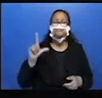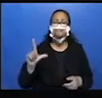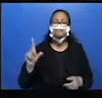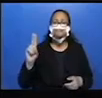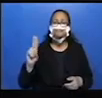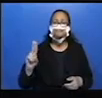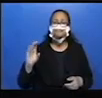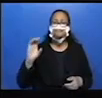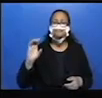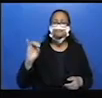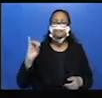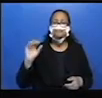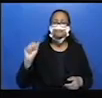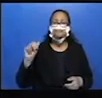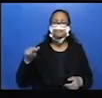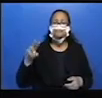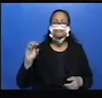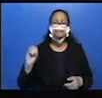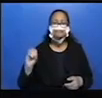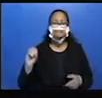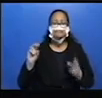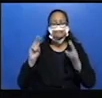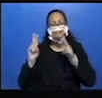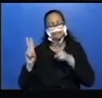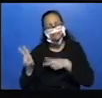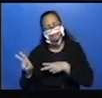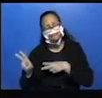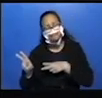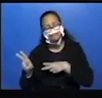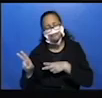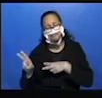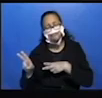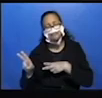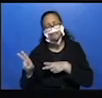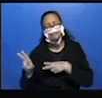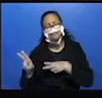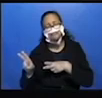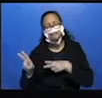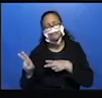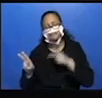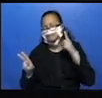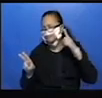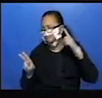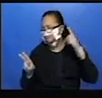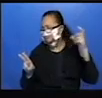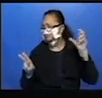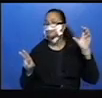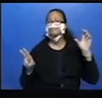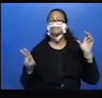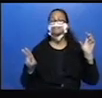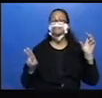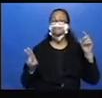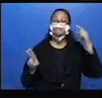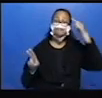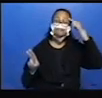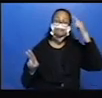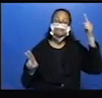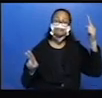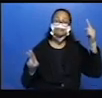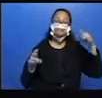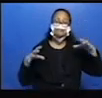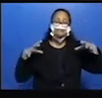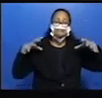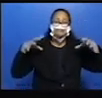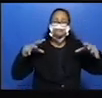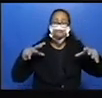Luciano estava dormindo. De repente, ele ouviu um barulho e logo pensou que era um